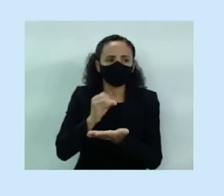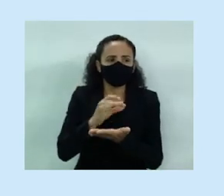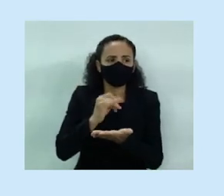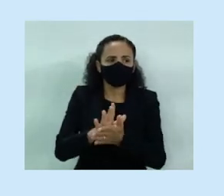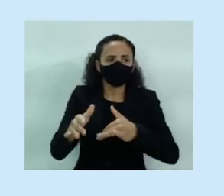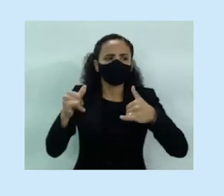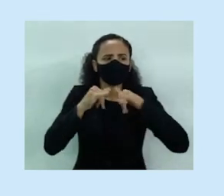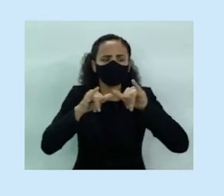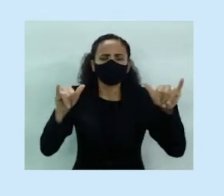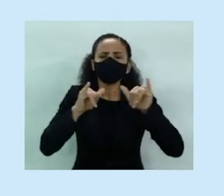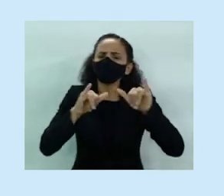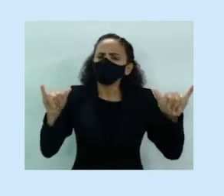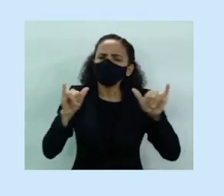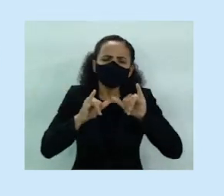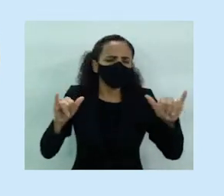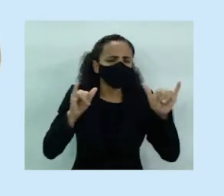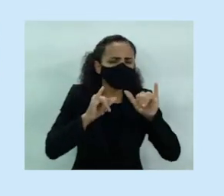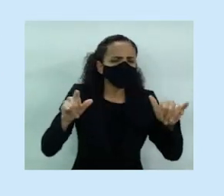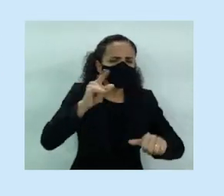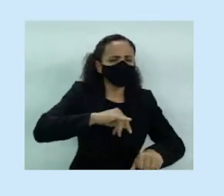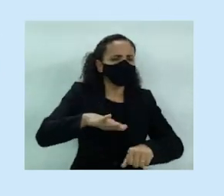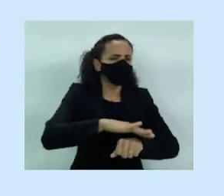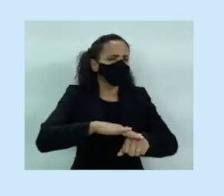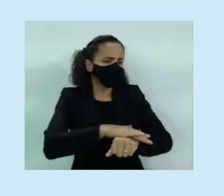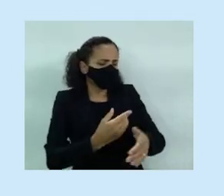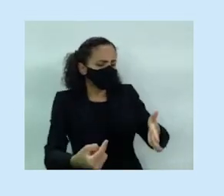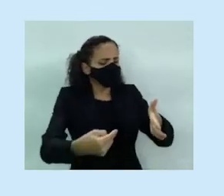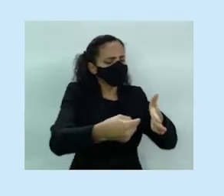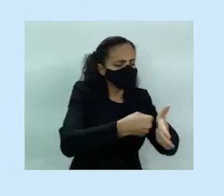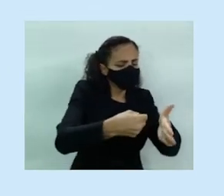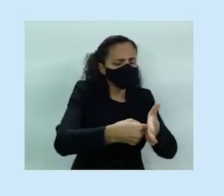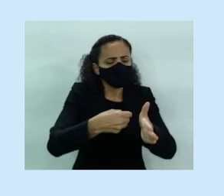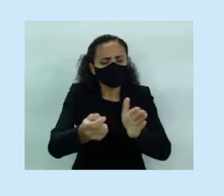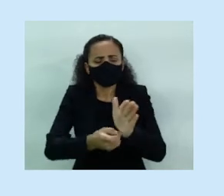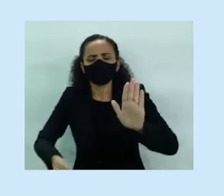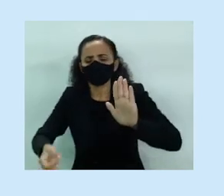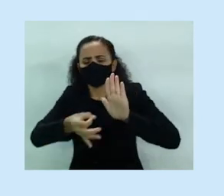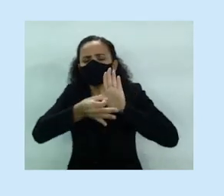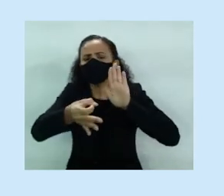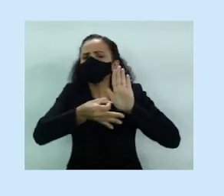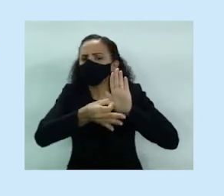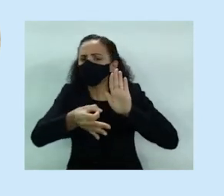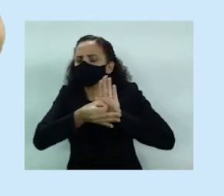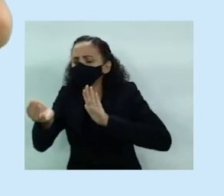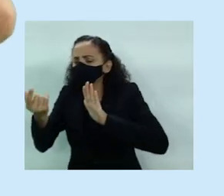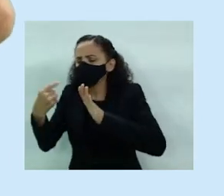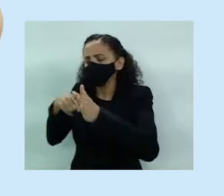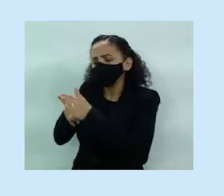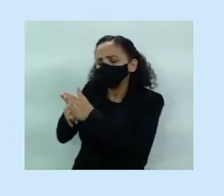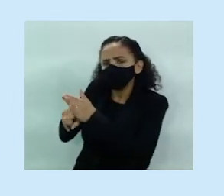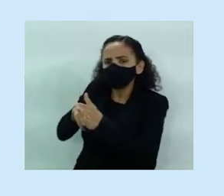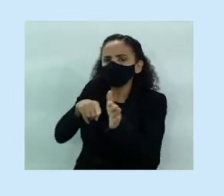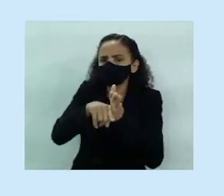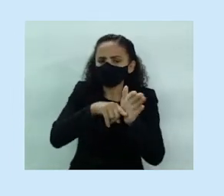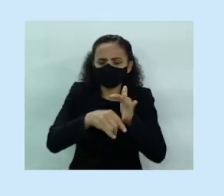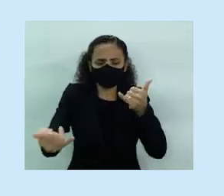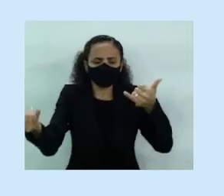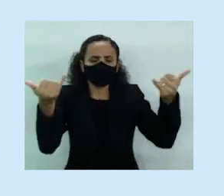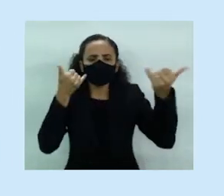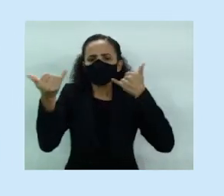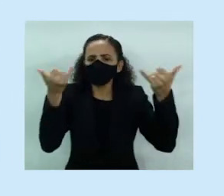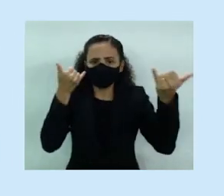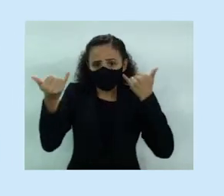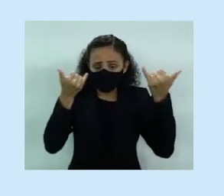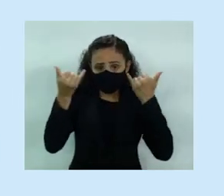os vídeos, conversem, sejam críticos, procurem os professores, procurem se manter informados sobre os assuntos, que é